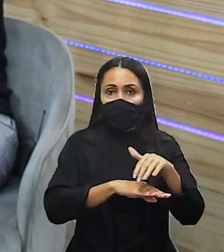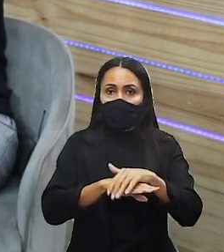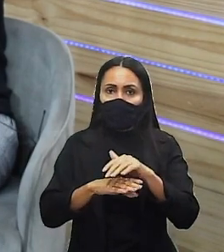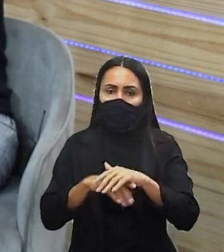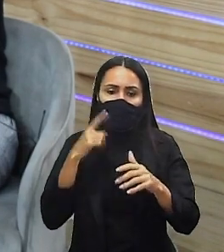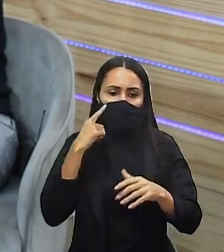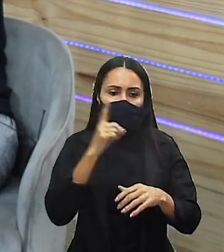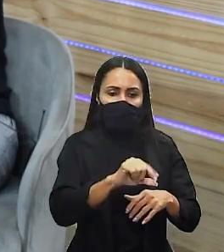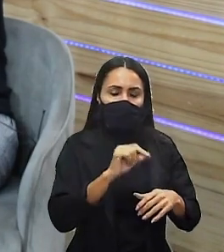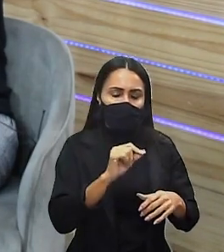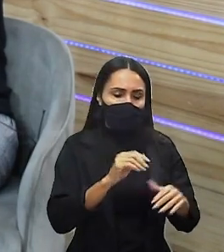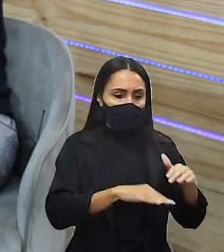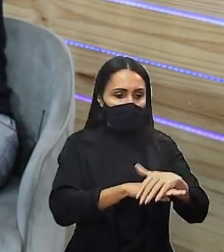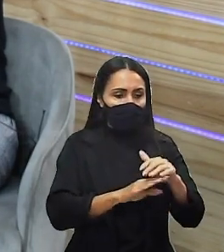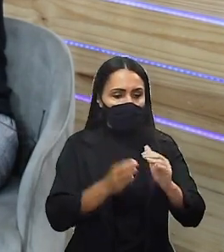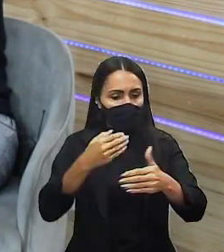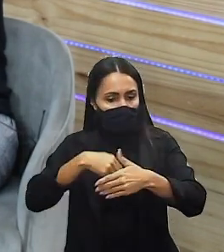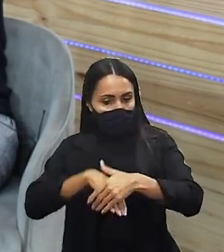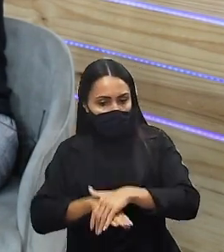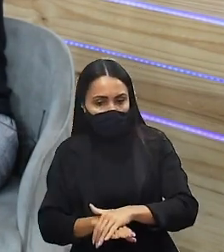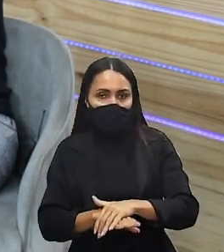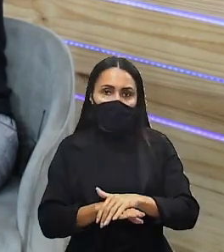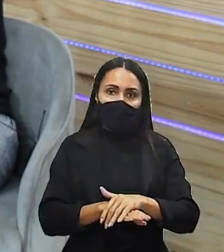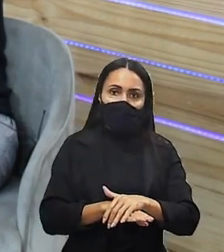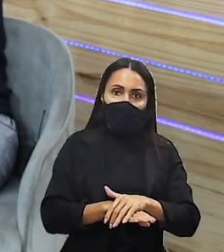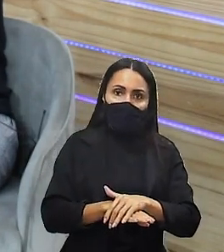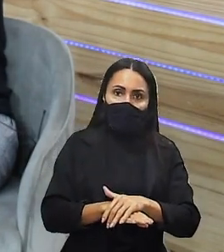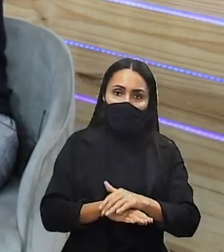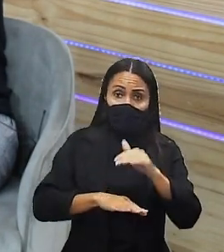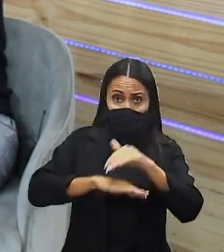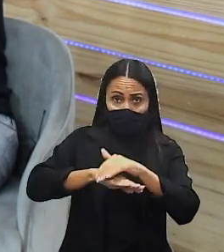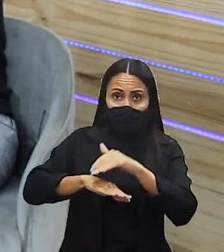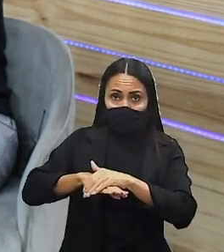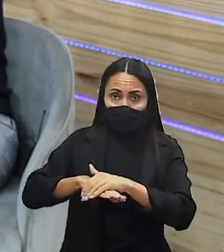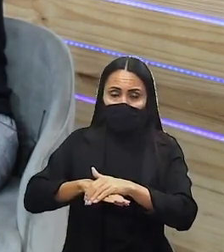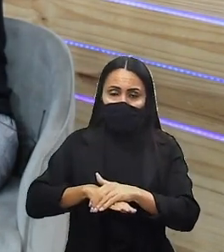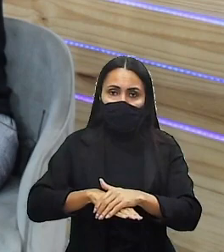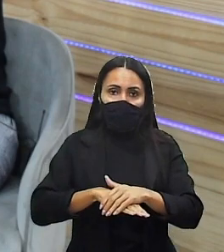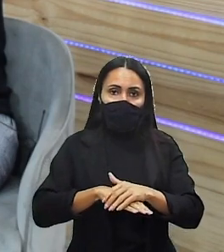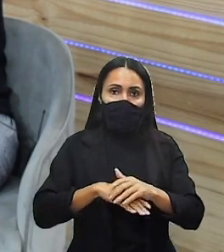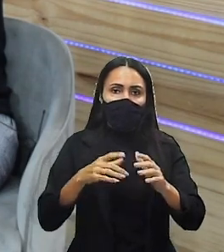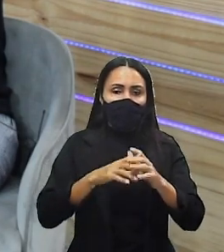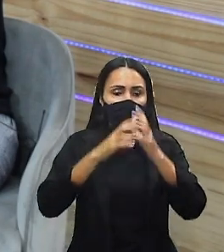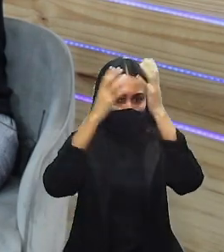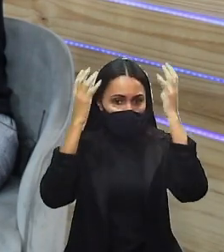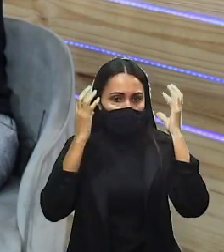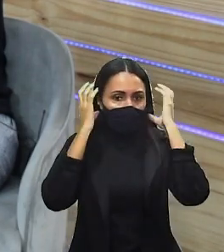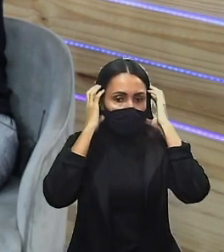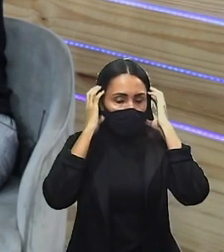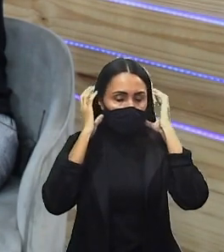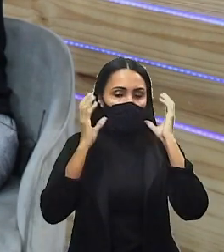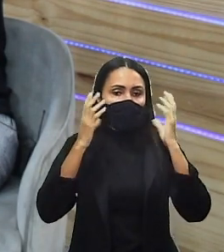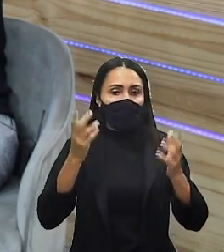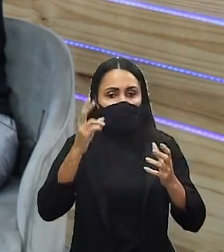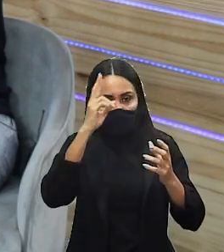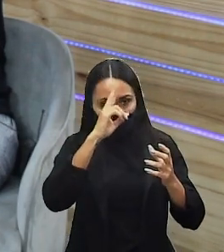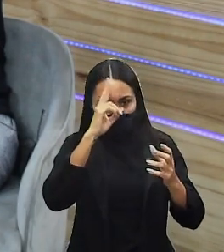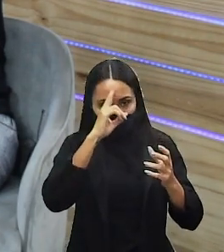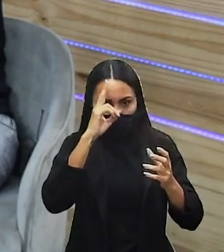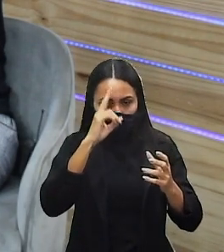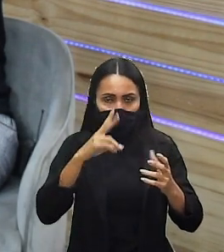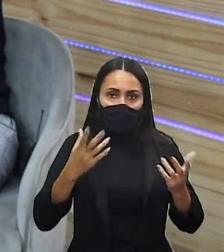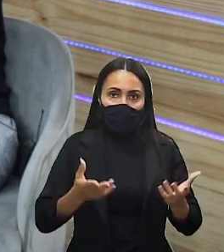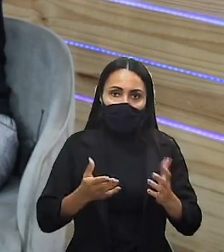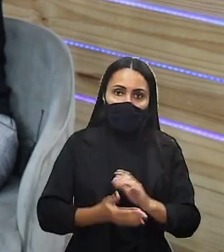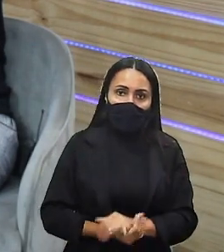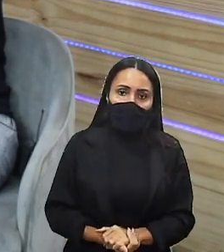par de sapatos, você calça tenta calçar aquele par de sapatos, coloca um fone de ouvido e começa a ouvir a história dos